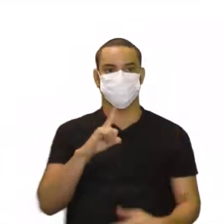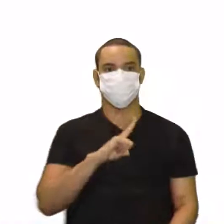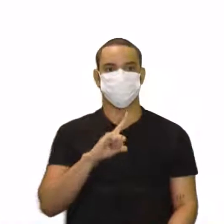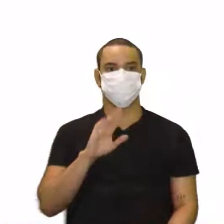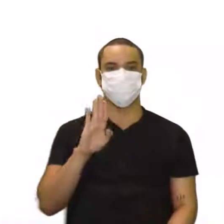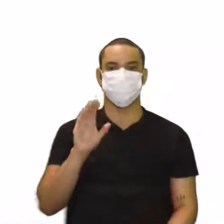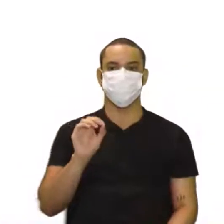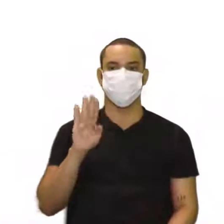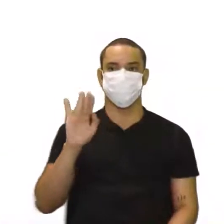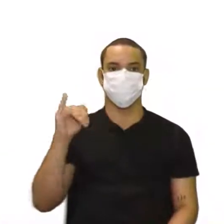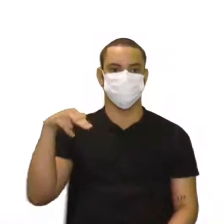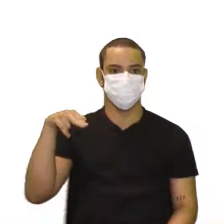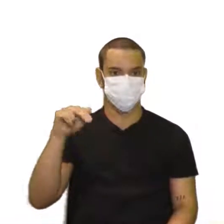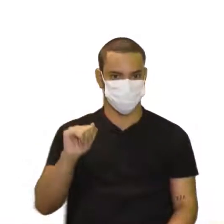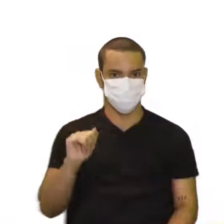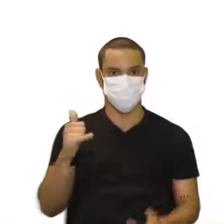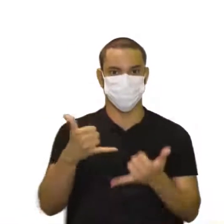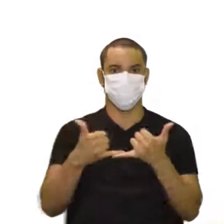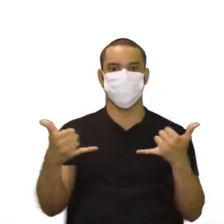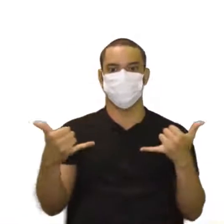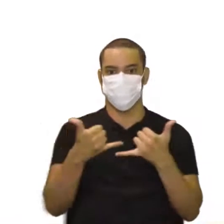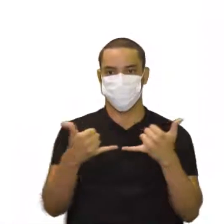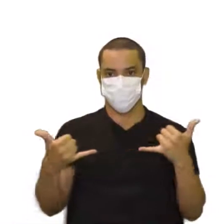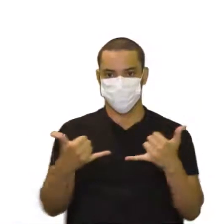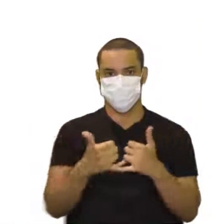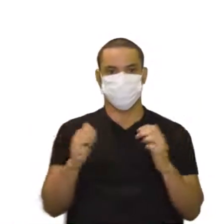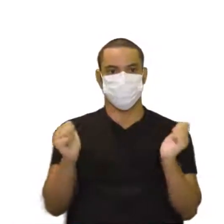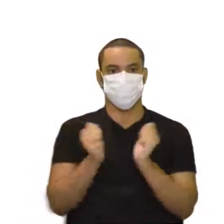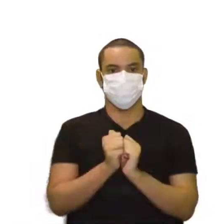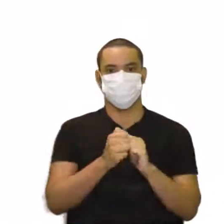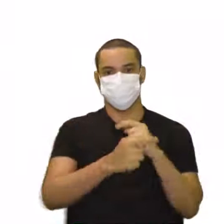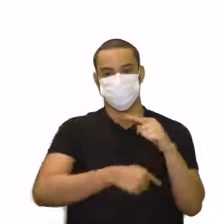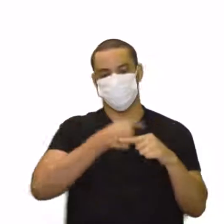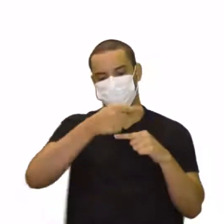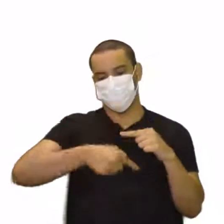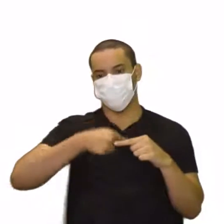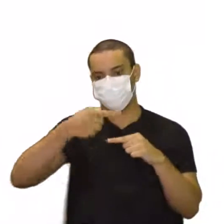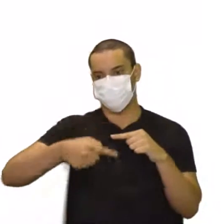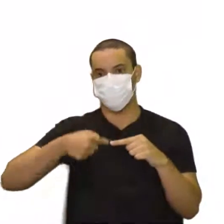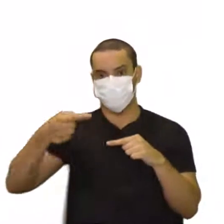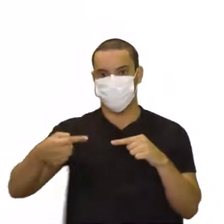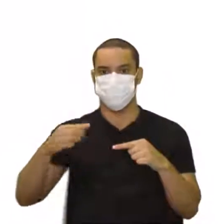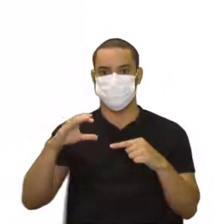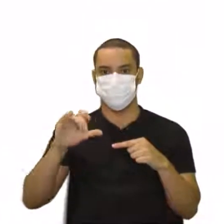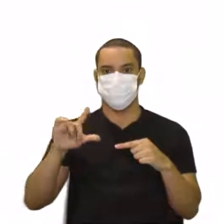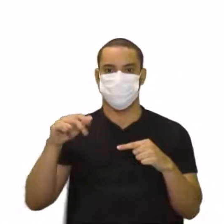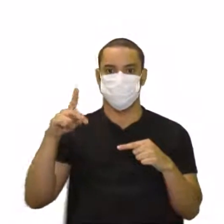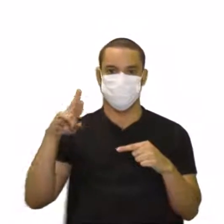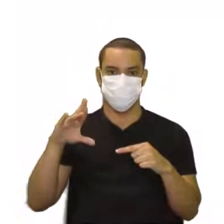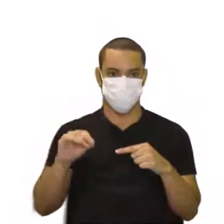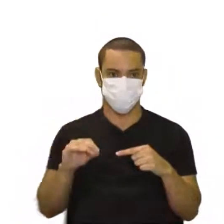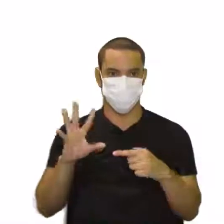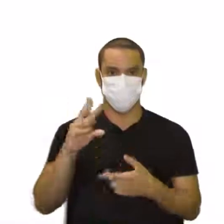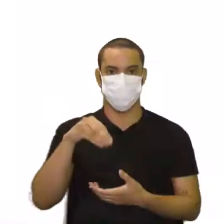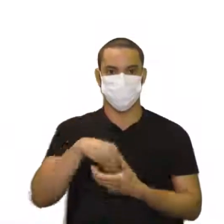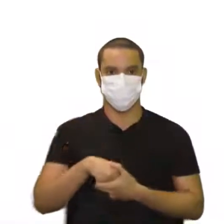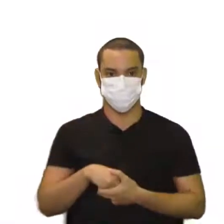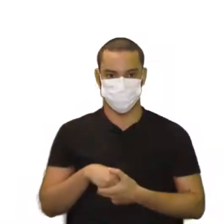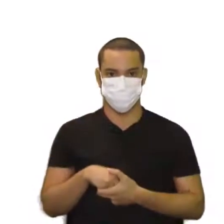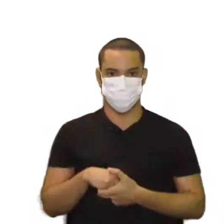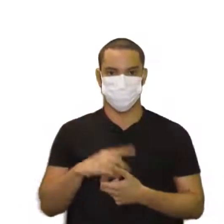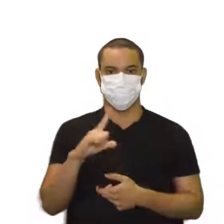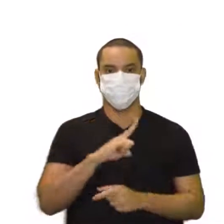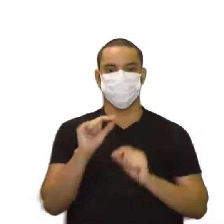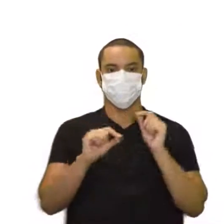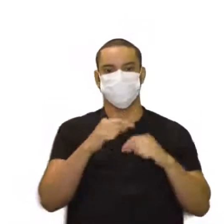a bobina, que é o fio condutor, que é enrolado em torno do cilindro da armadura, que